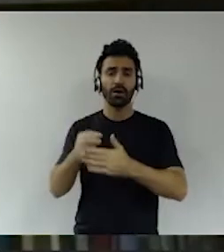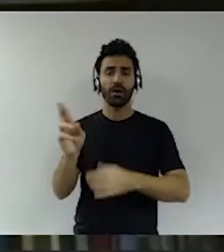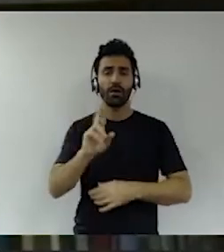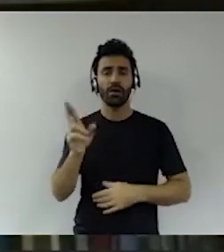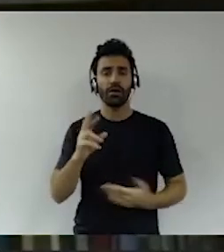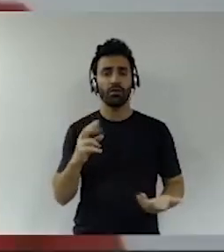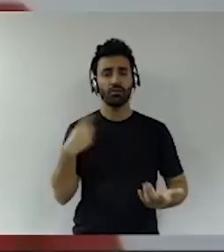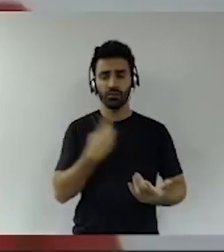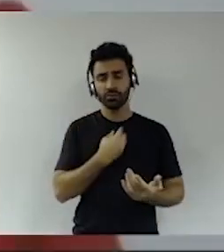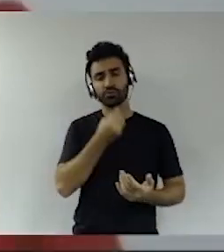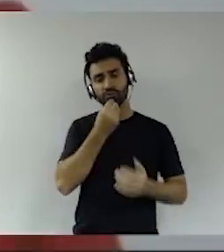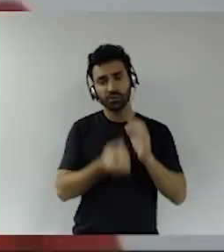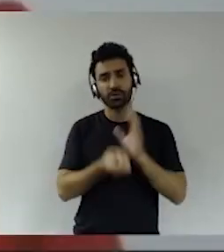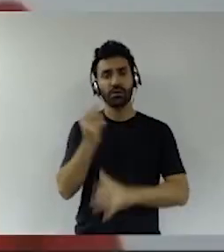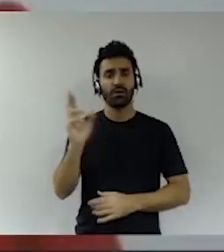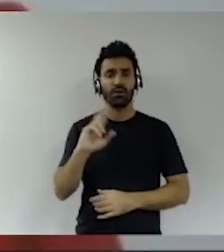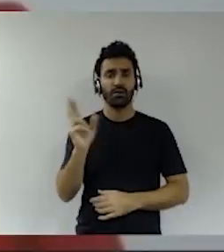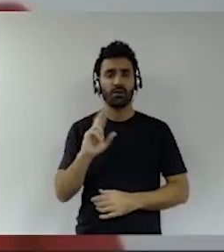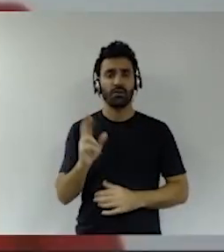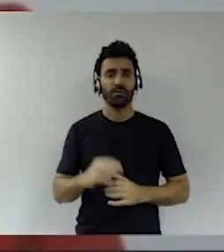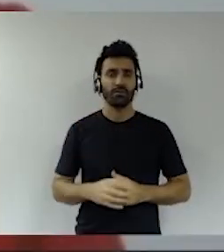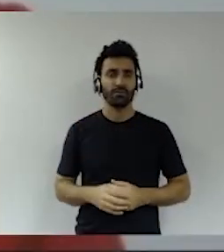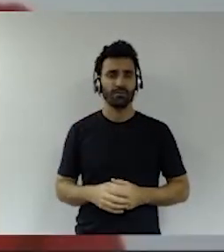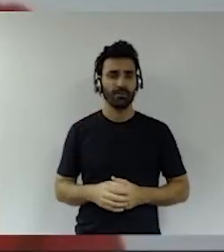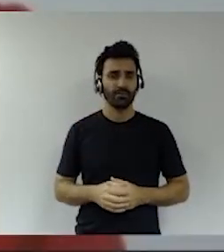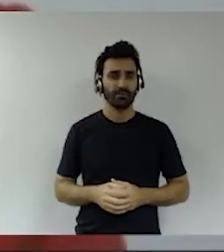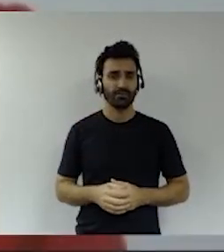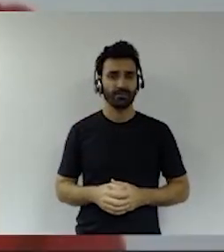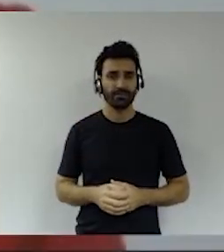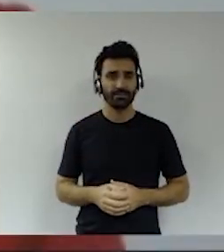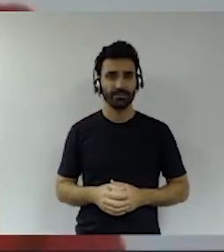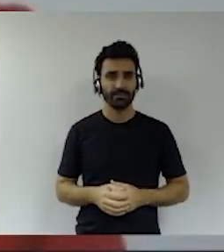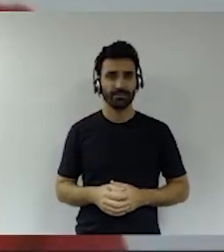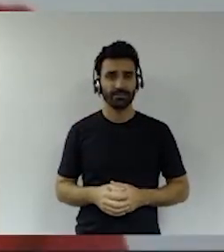podemos criar? Então, essa a pergunta que eu deixo.